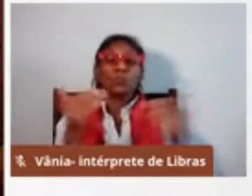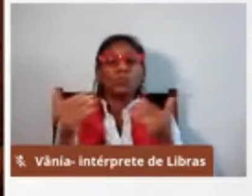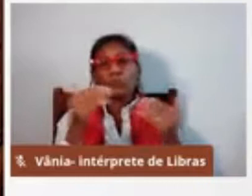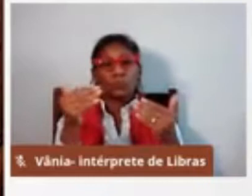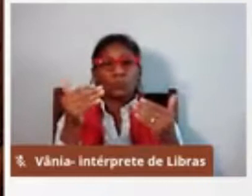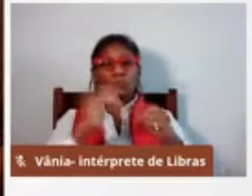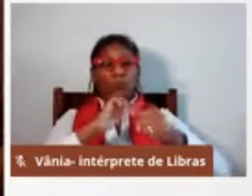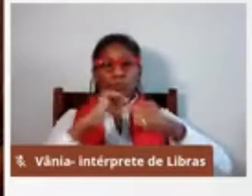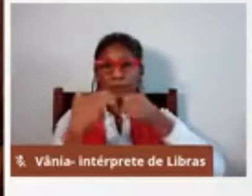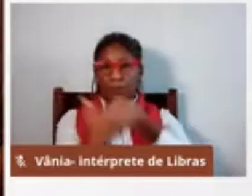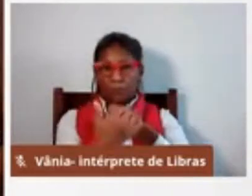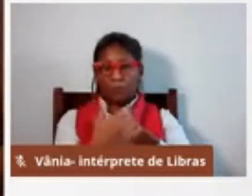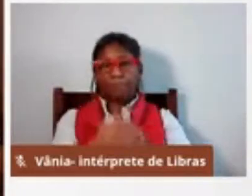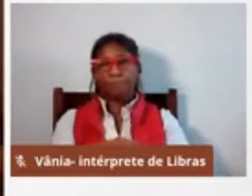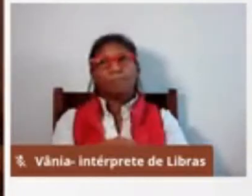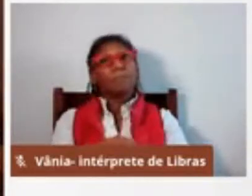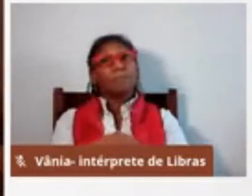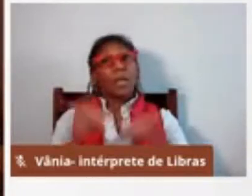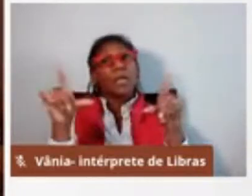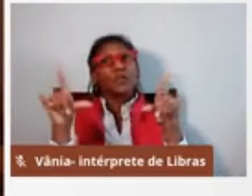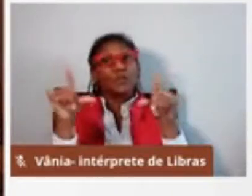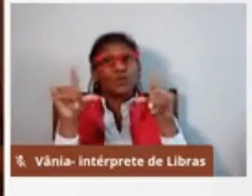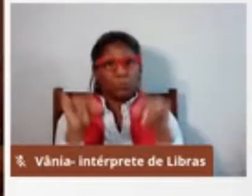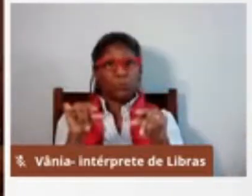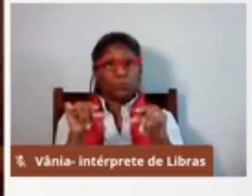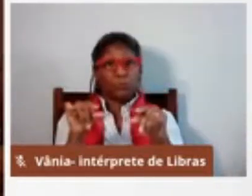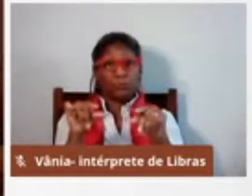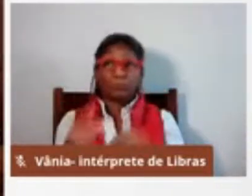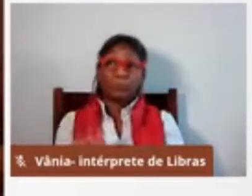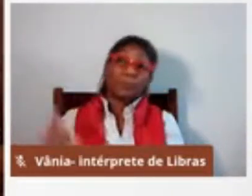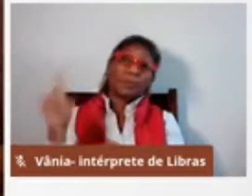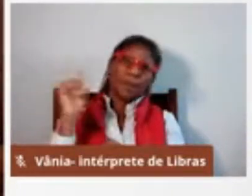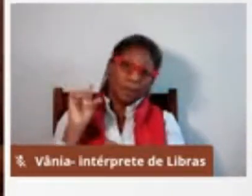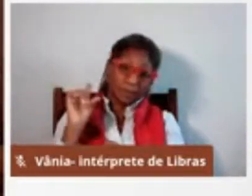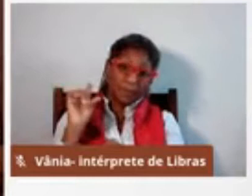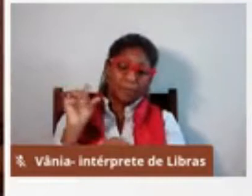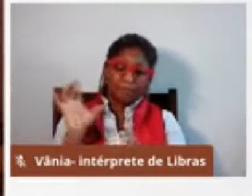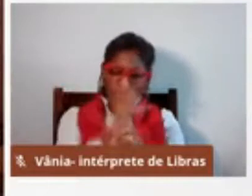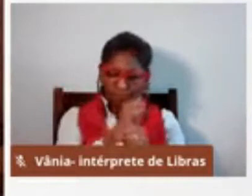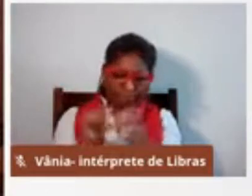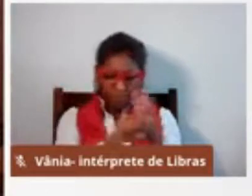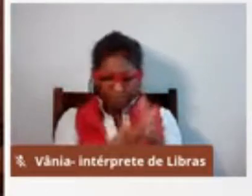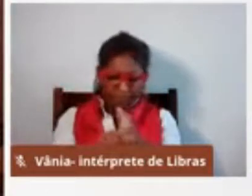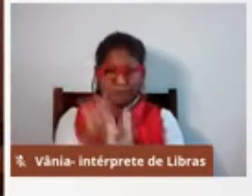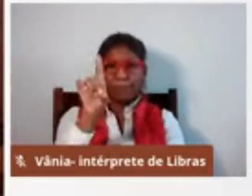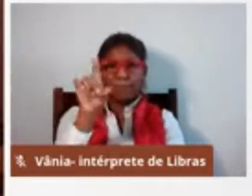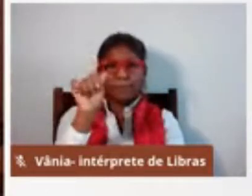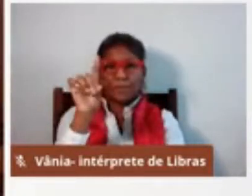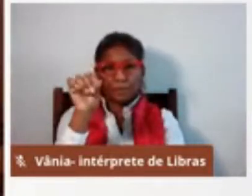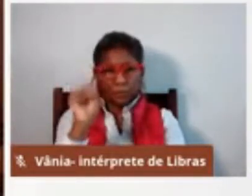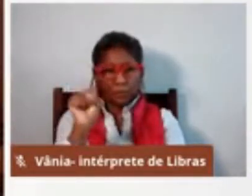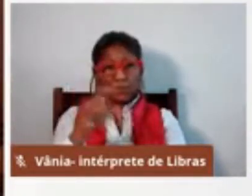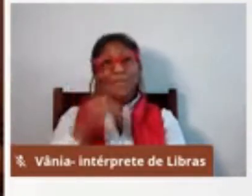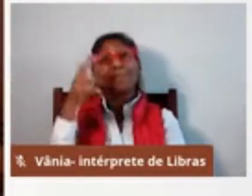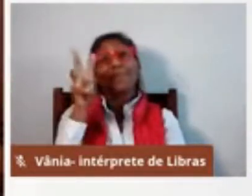o coronavírus. É uma queda em relação ao dado que a gente apresentou aqui recentemente, quando nós tínhamos cerca de